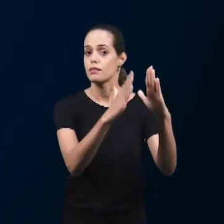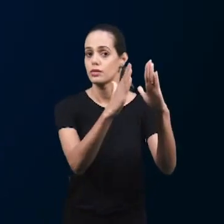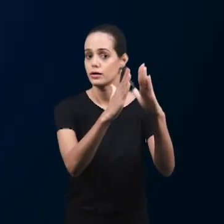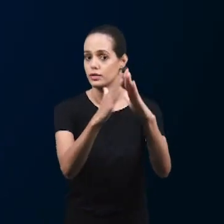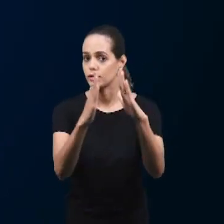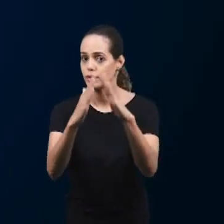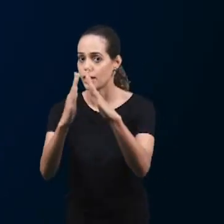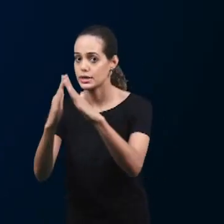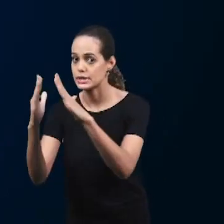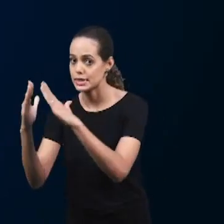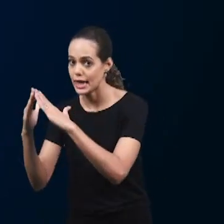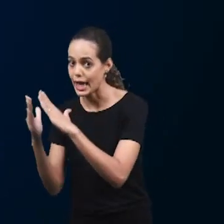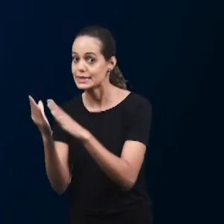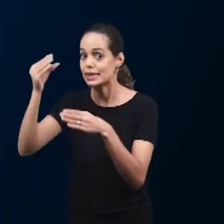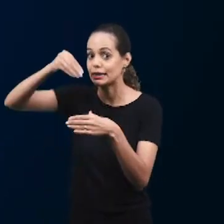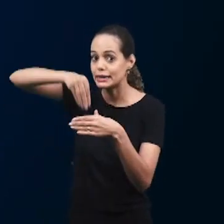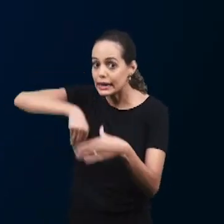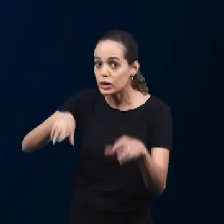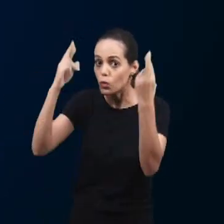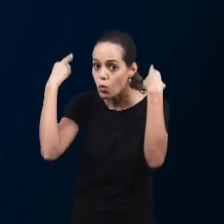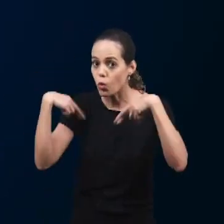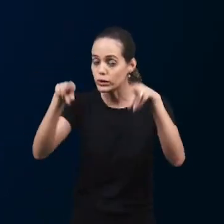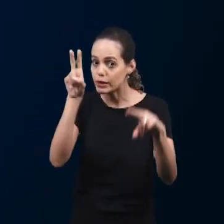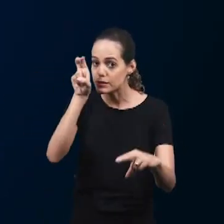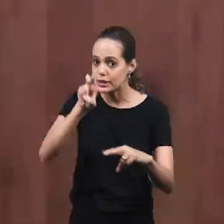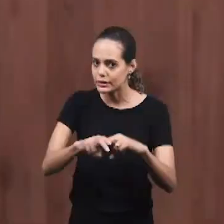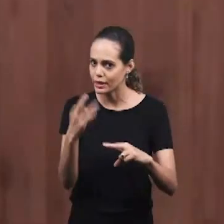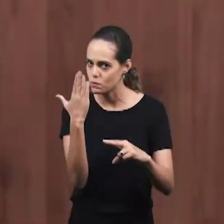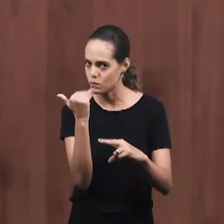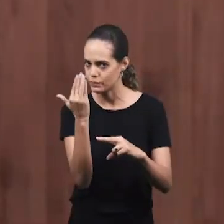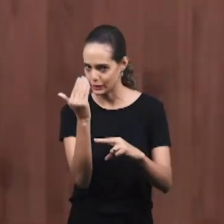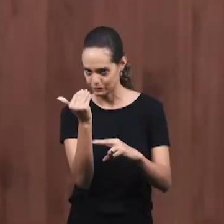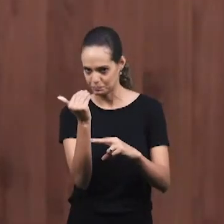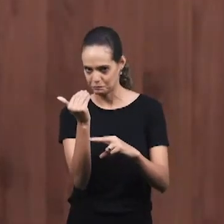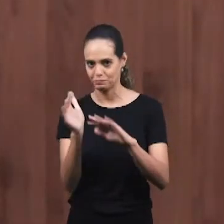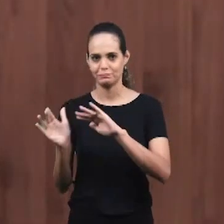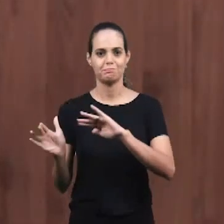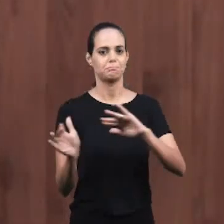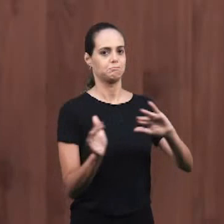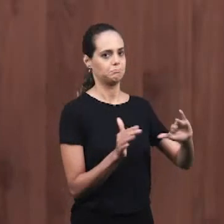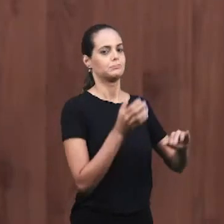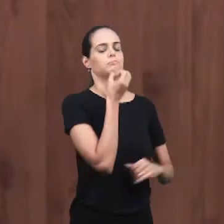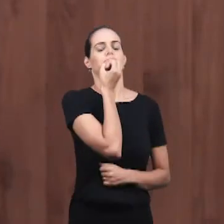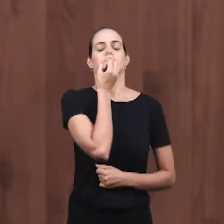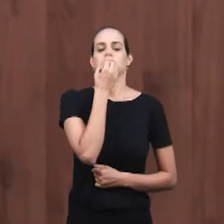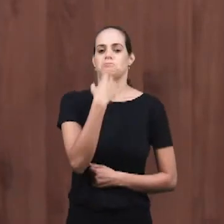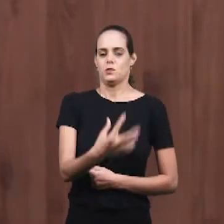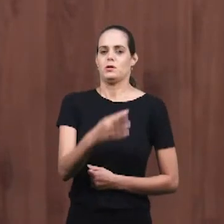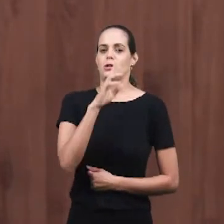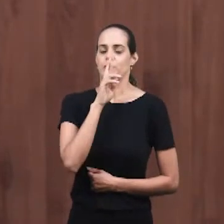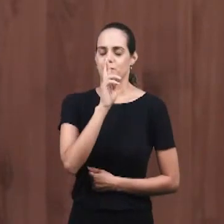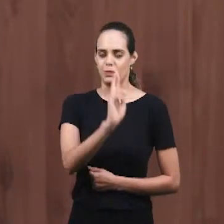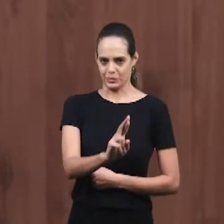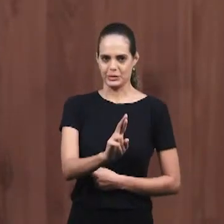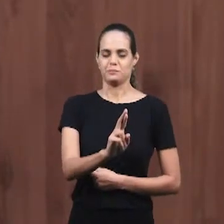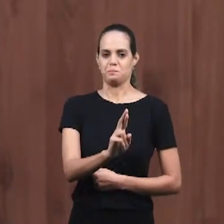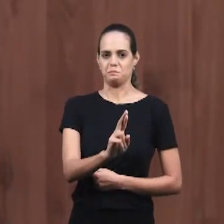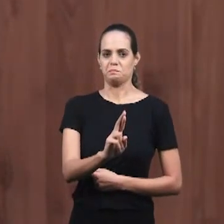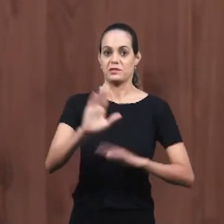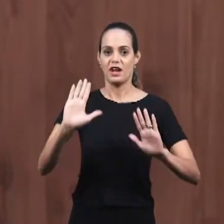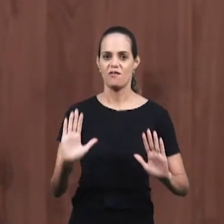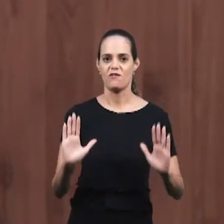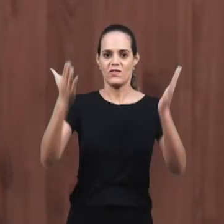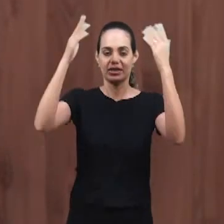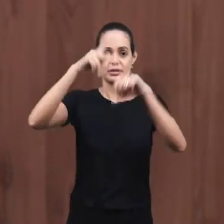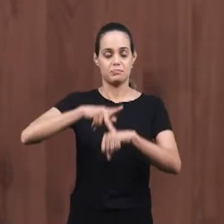porta, nas casas em que comerem. Bruno, é exatamente essa a resposta. Na verdade, o nome da